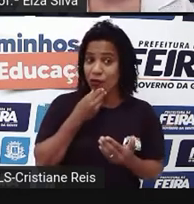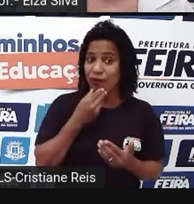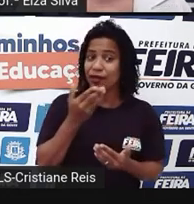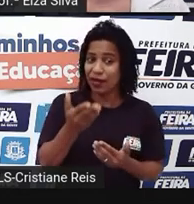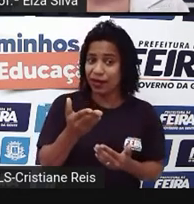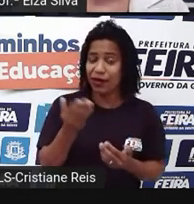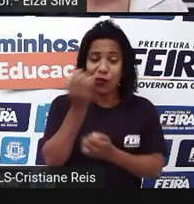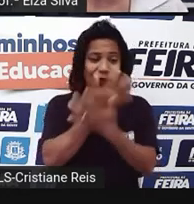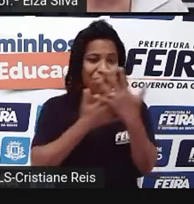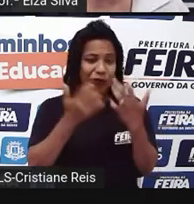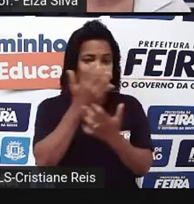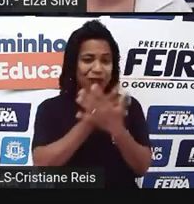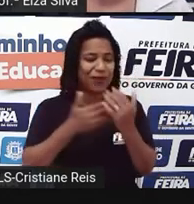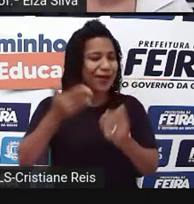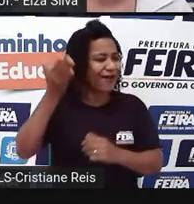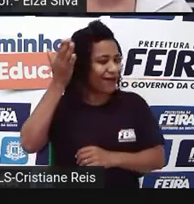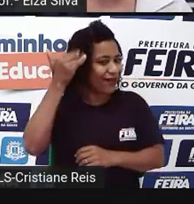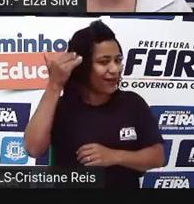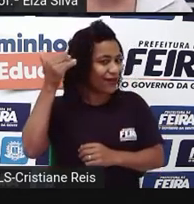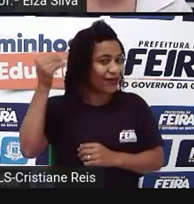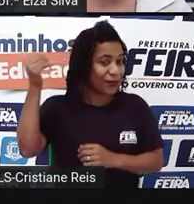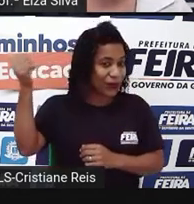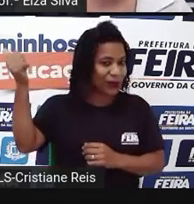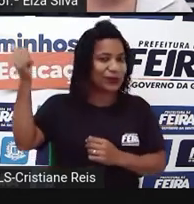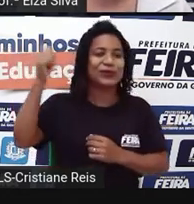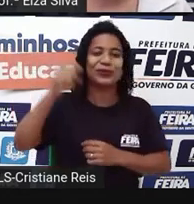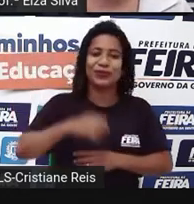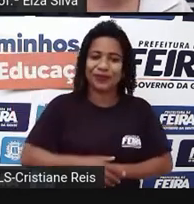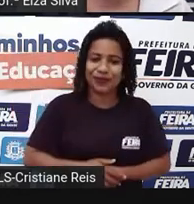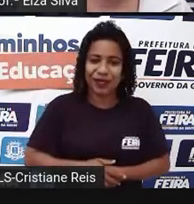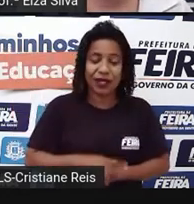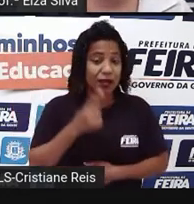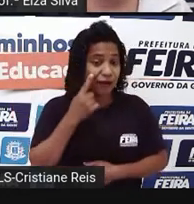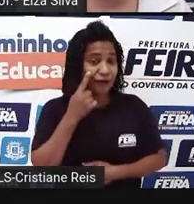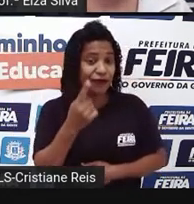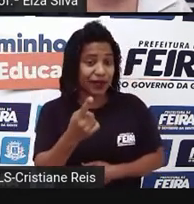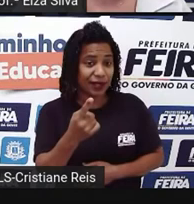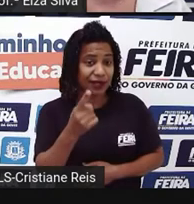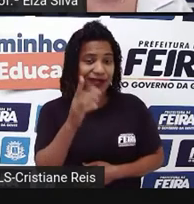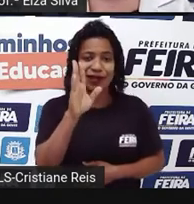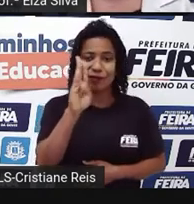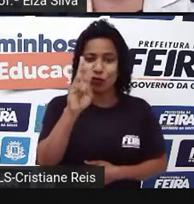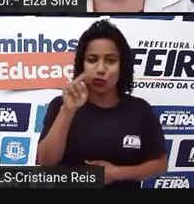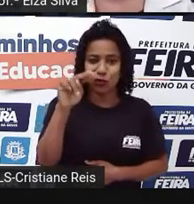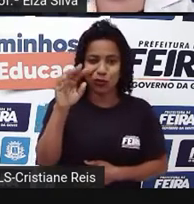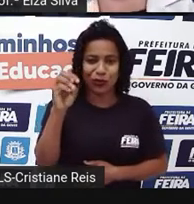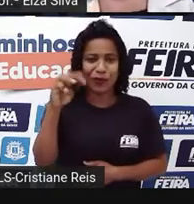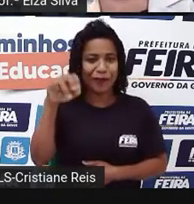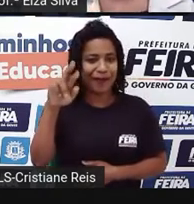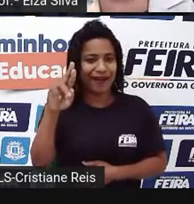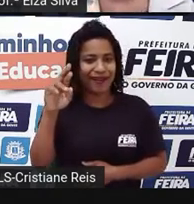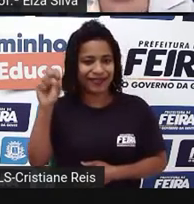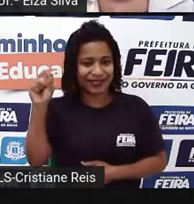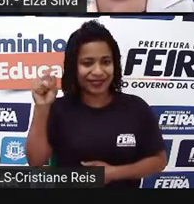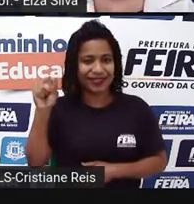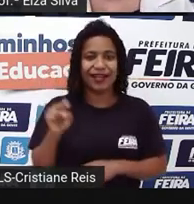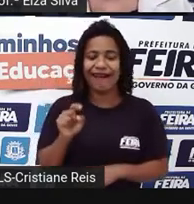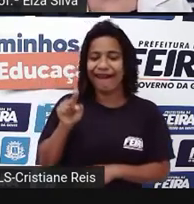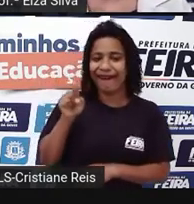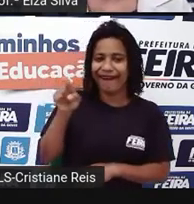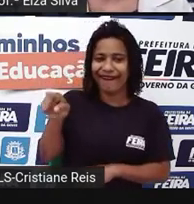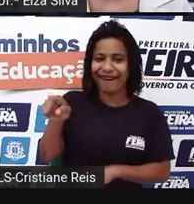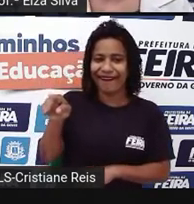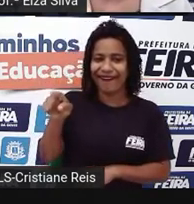famoso. Vejam que para substituir o nome de Bruno Mars, eu utilizo o pronome pessoal he. He